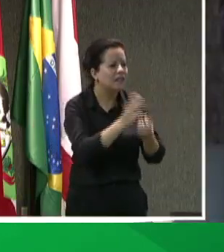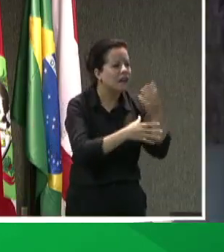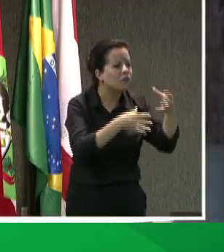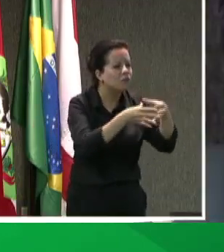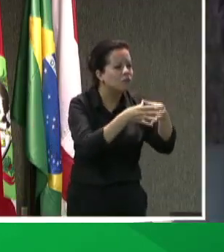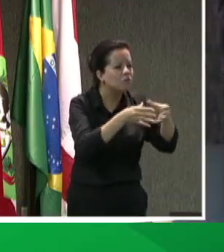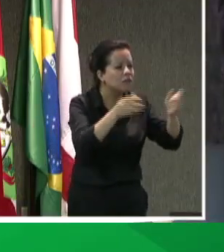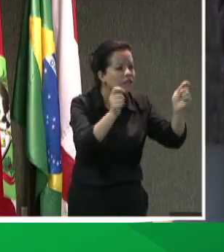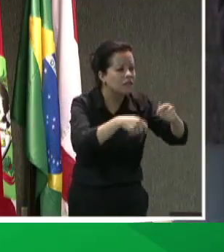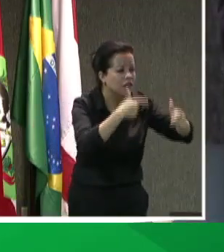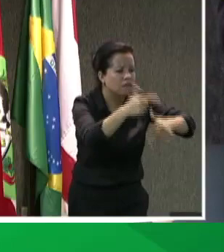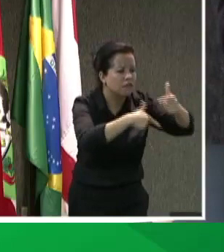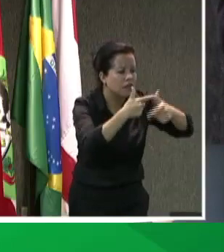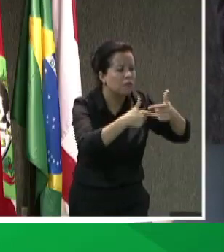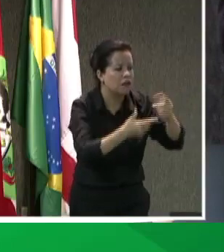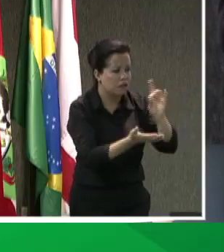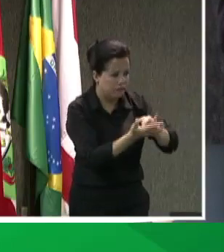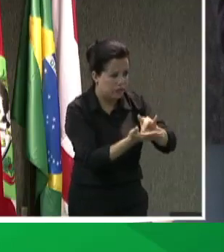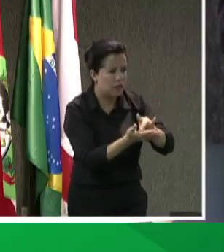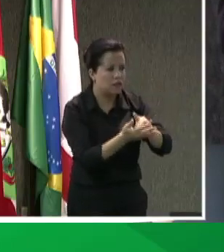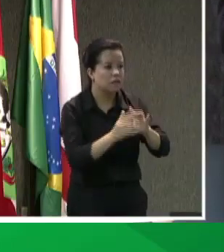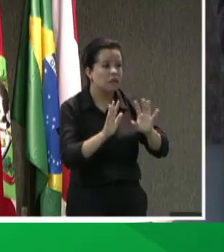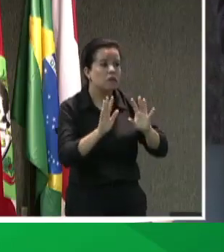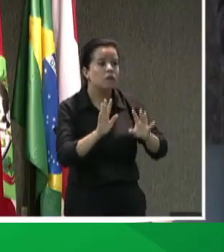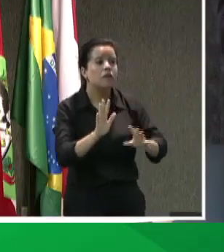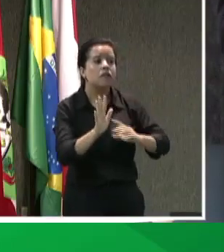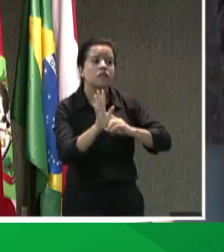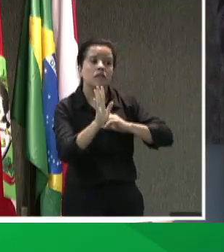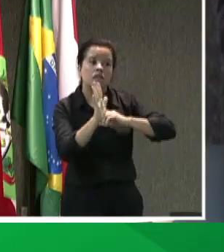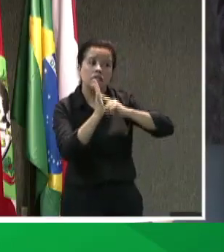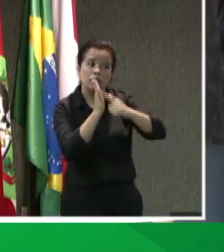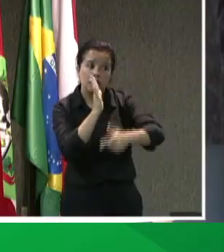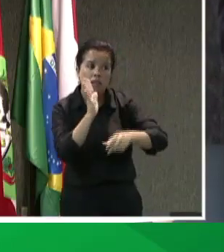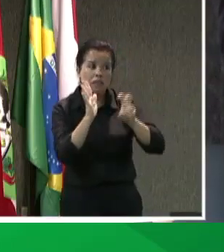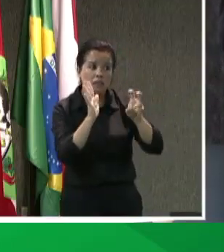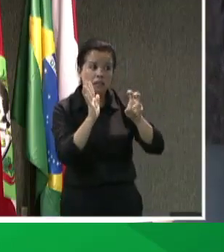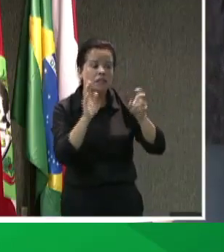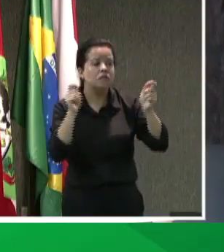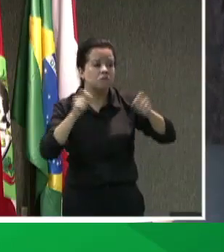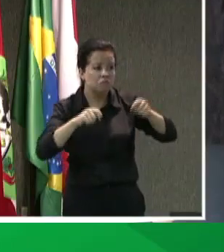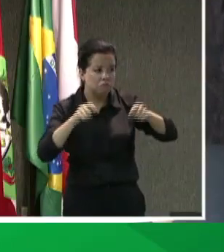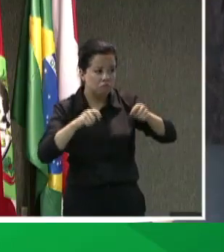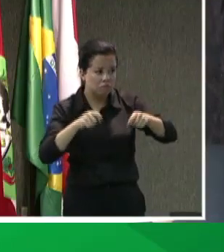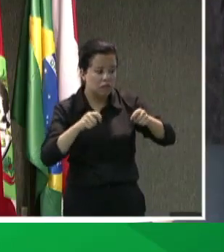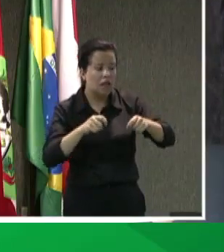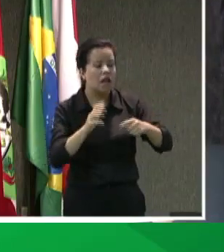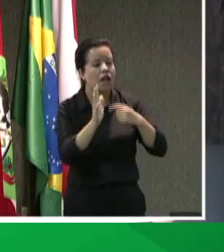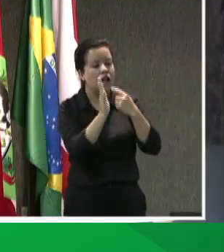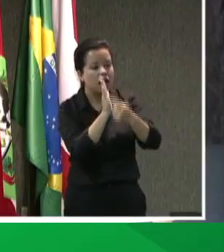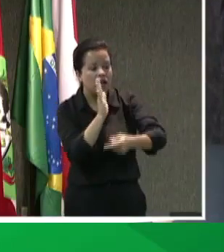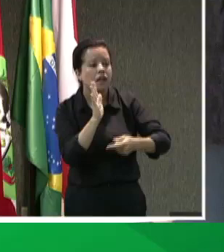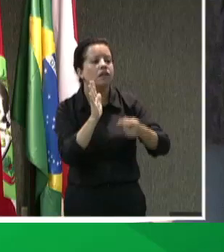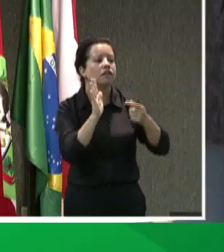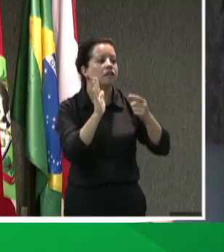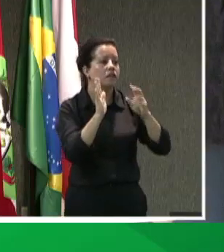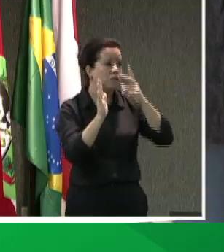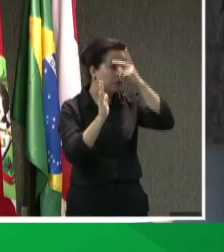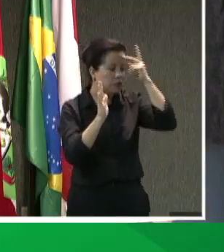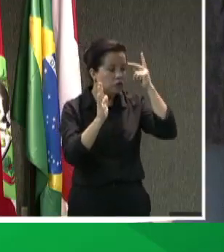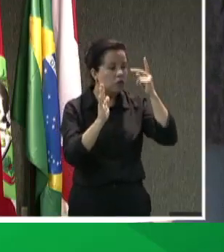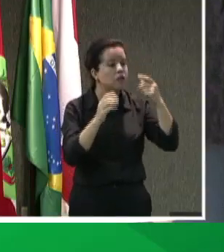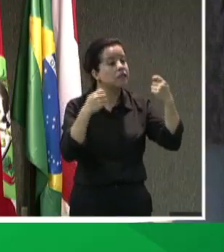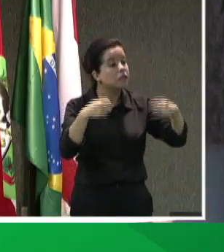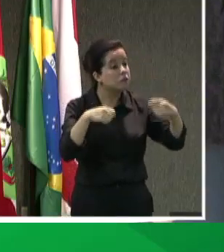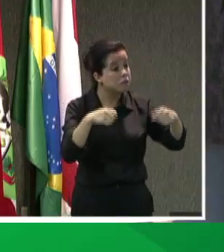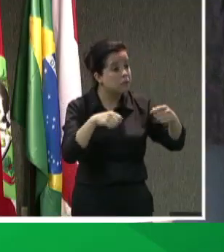Então, 5 pessoas acho que é adequado. E essas 5 pessoas têm a tarefa de desencadear ações.